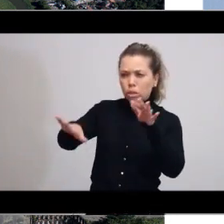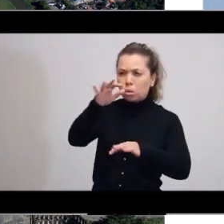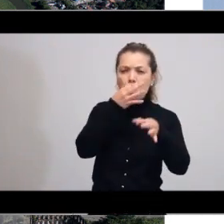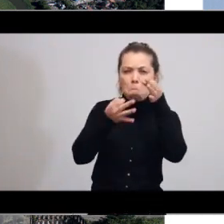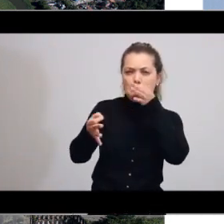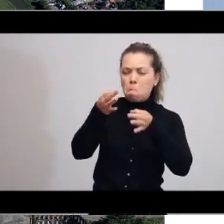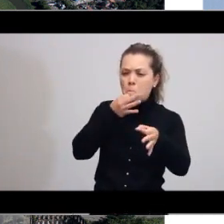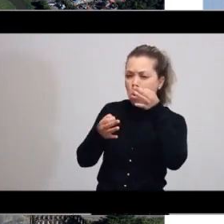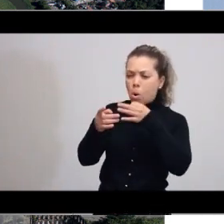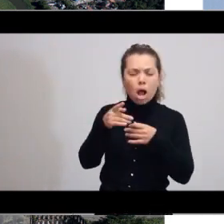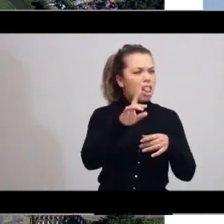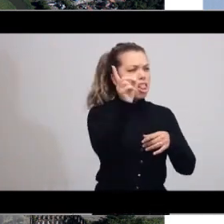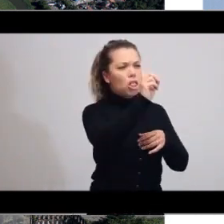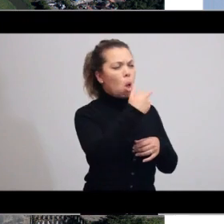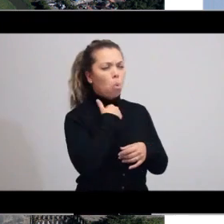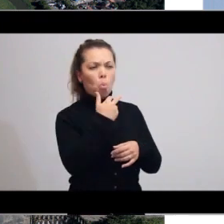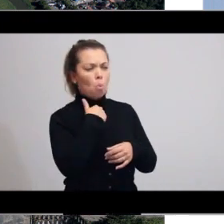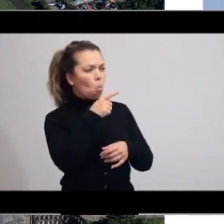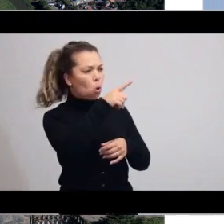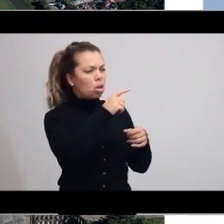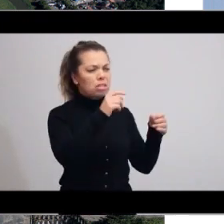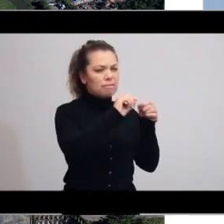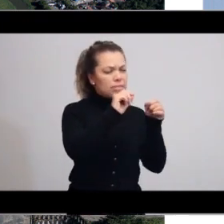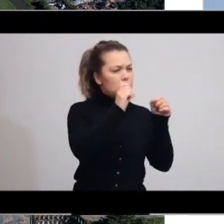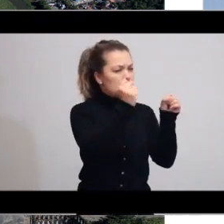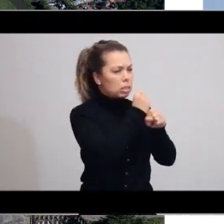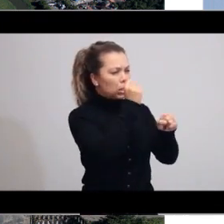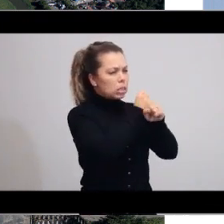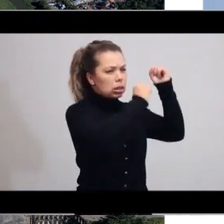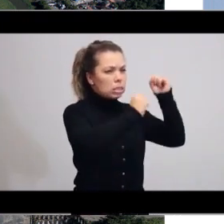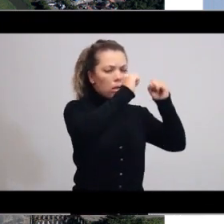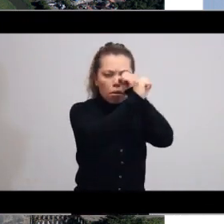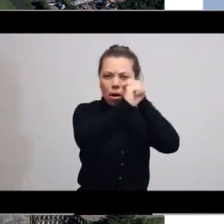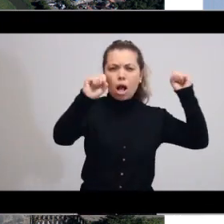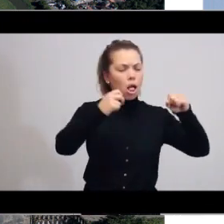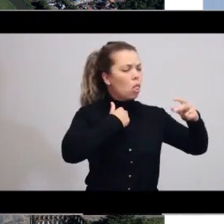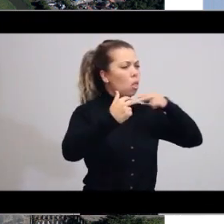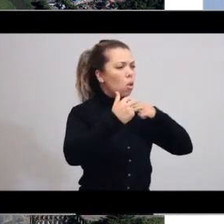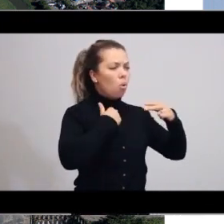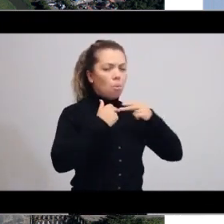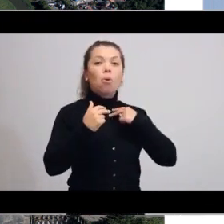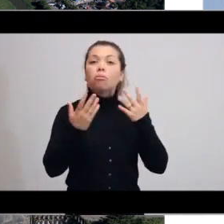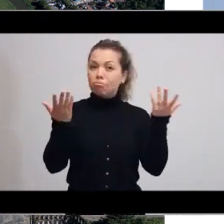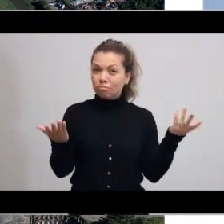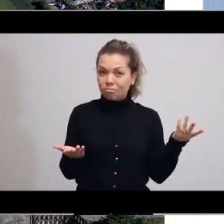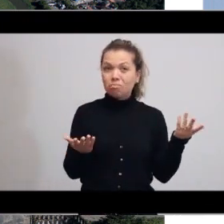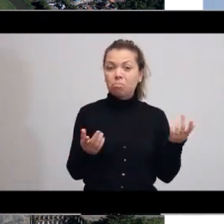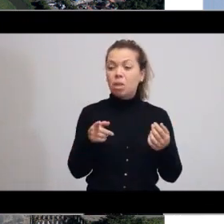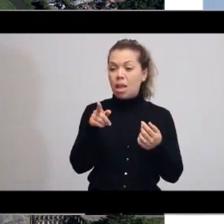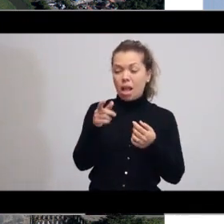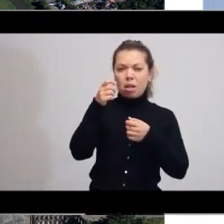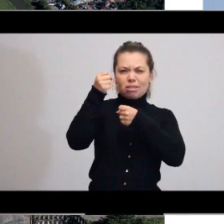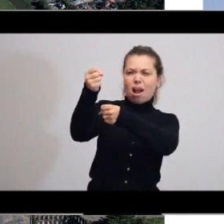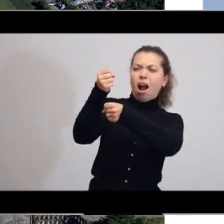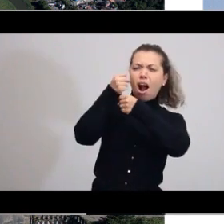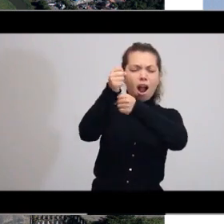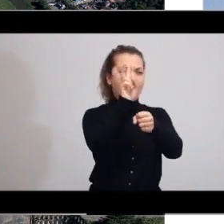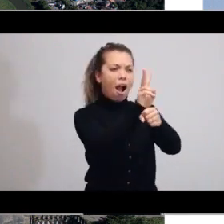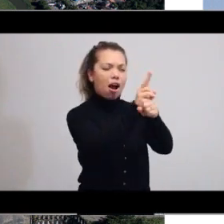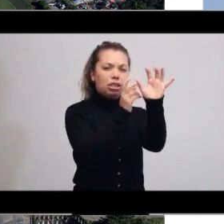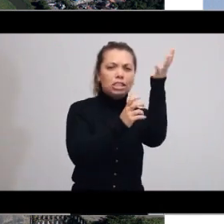o território das investidas de estrangeiros e fixar as bases da colônia, partiu de Portugal, em 1530,